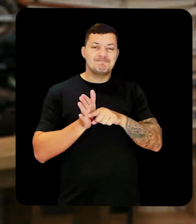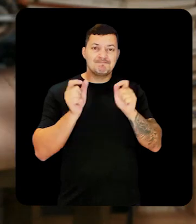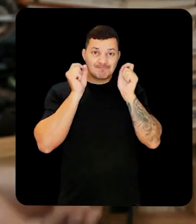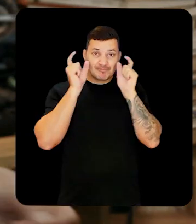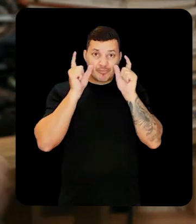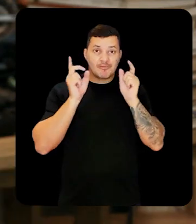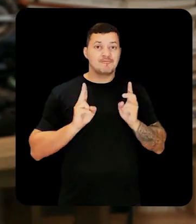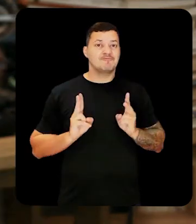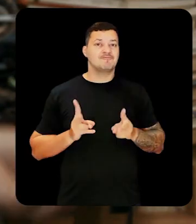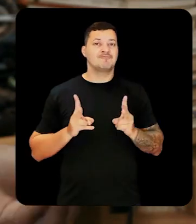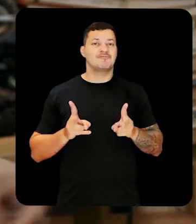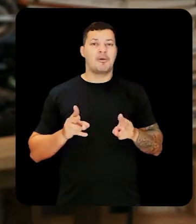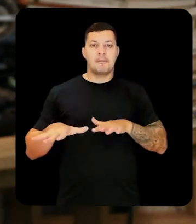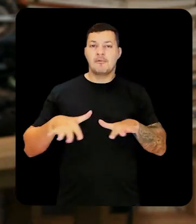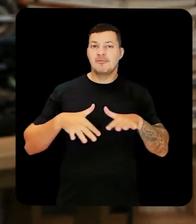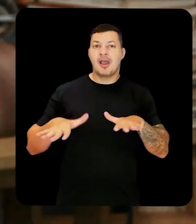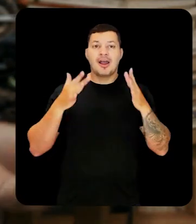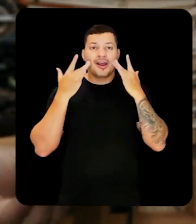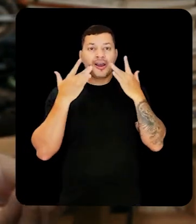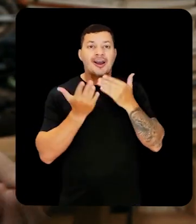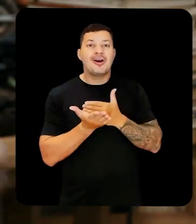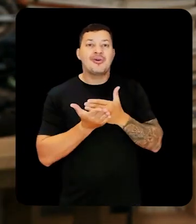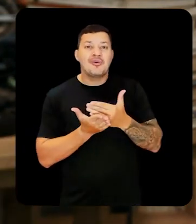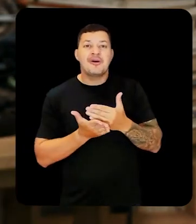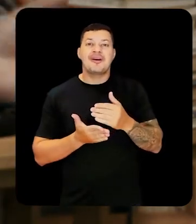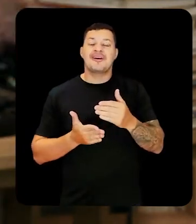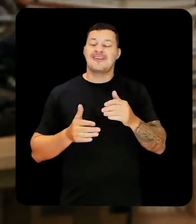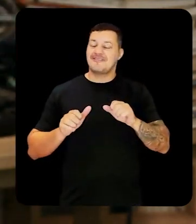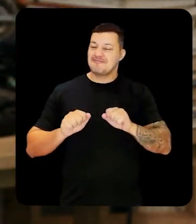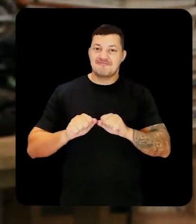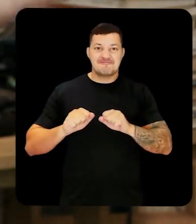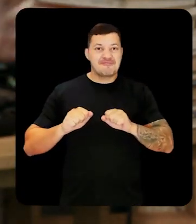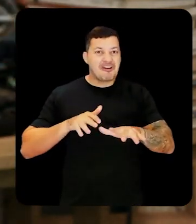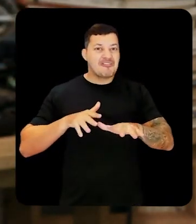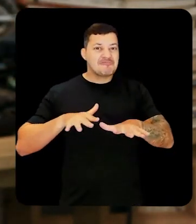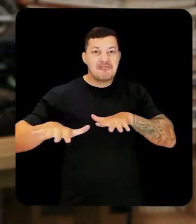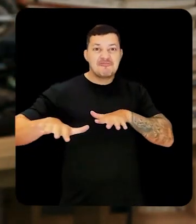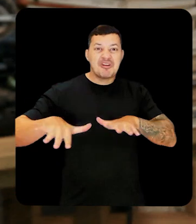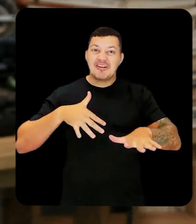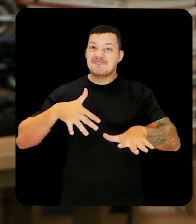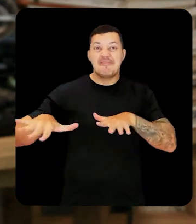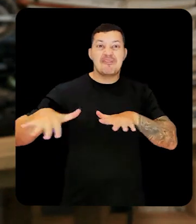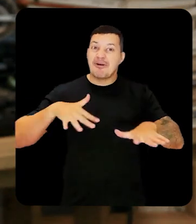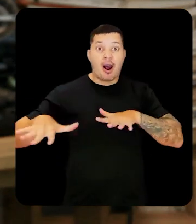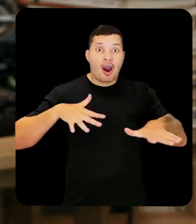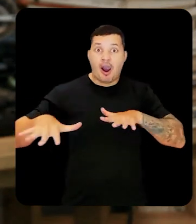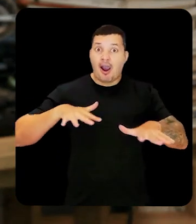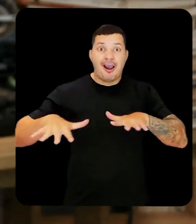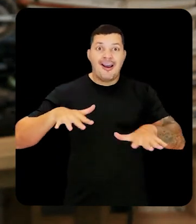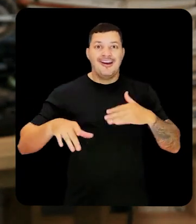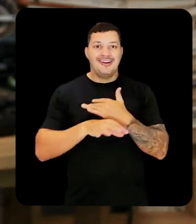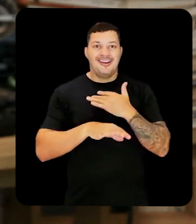pesquisa atenta e constante de um movimento de teatro que começa a pulsar dentro da cidade e